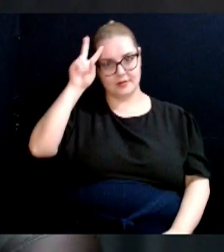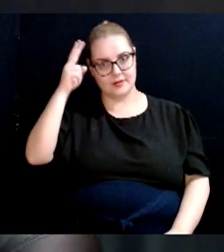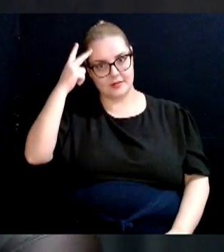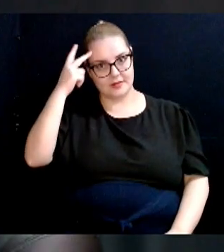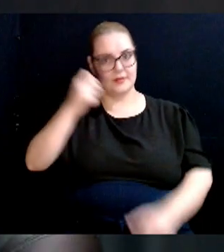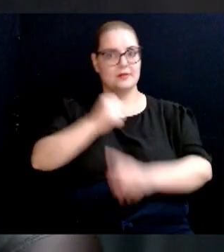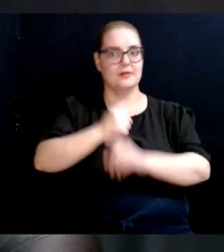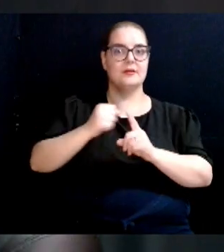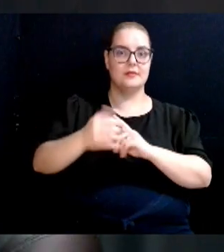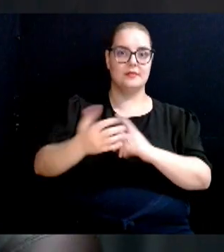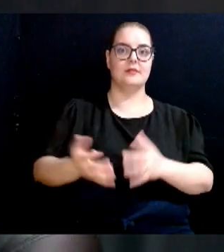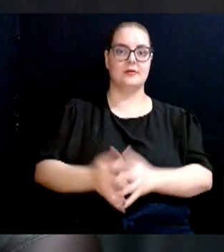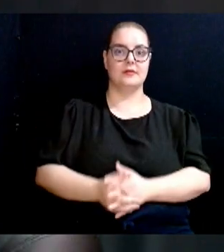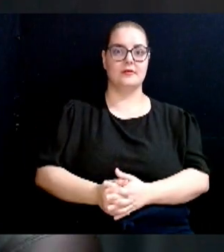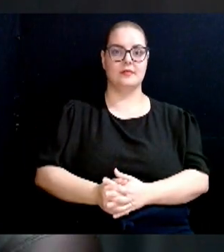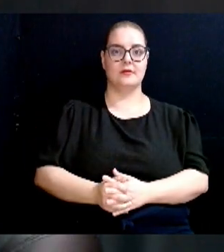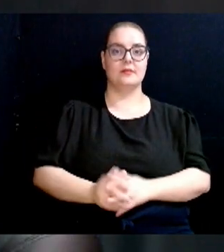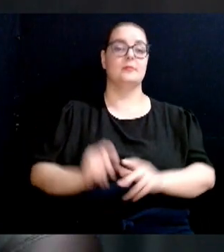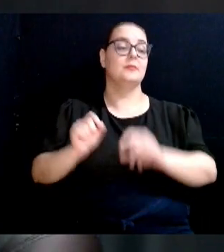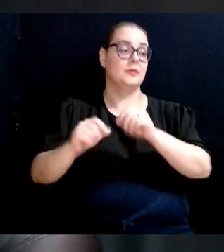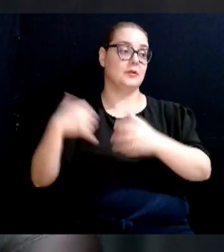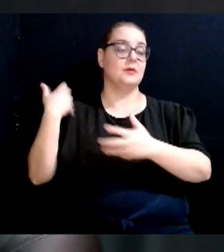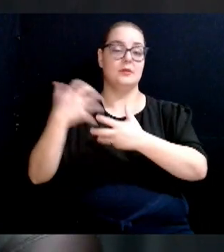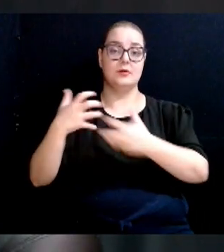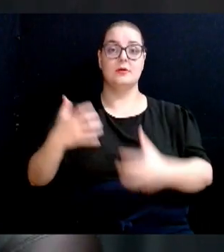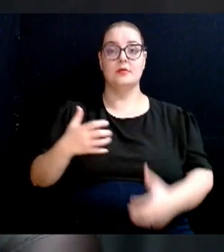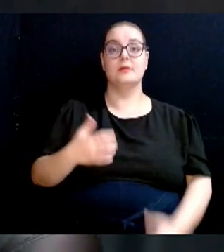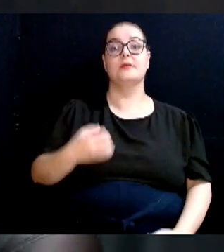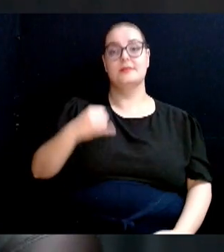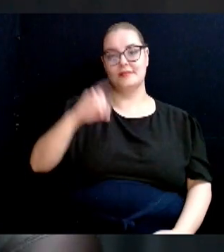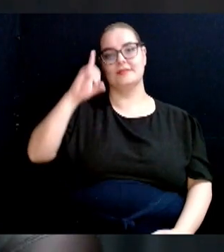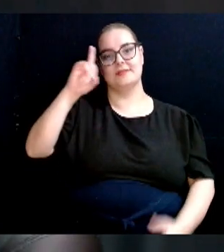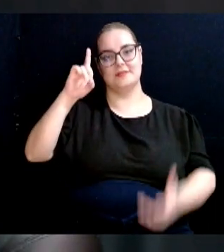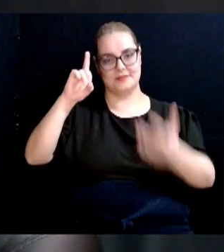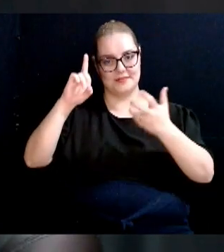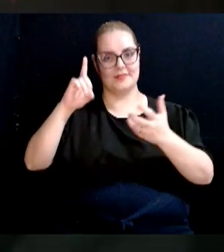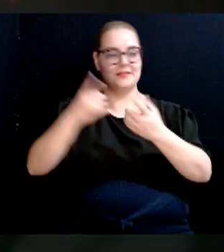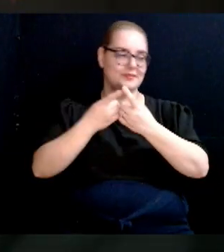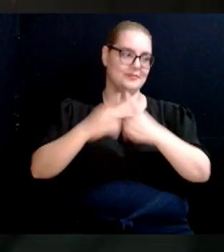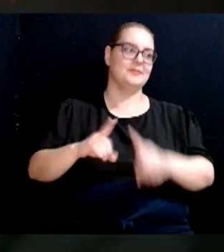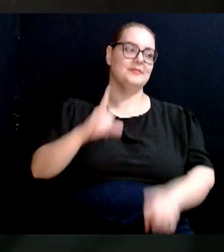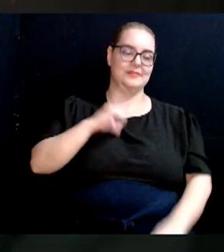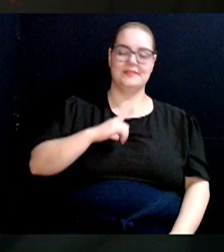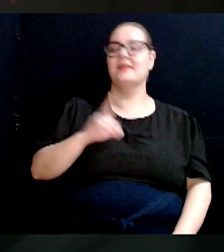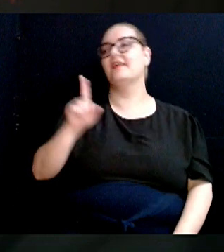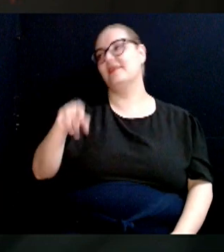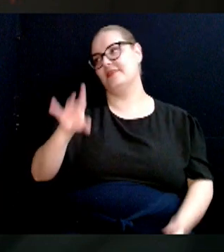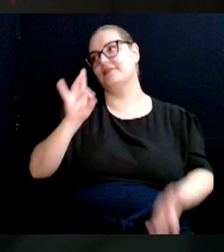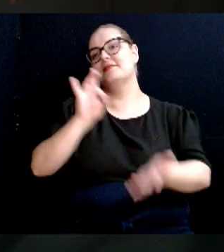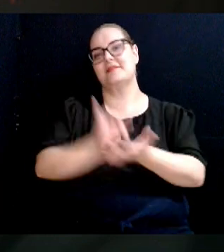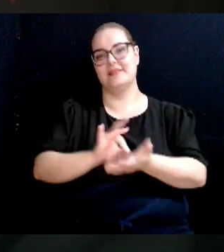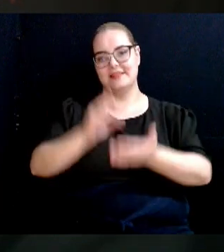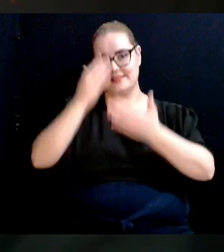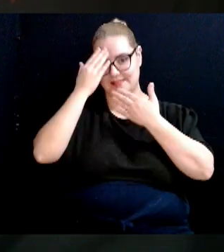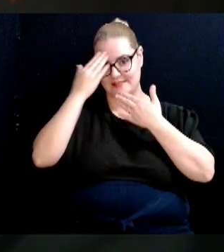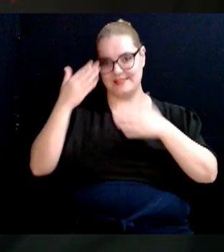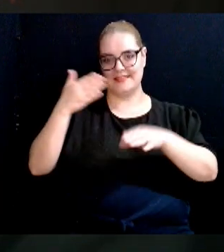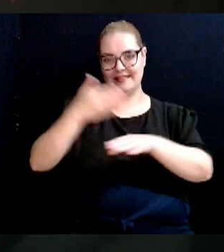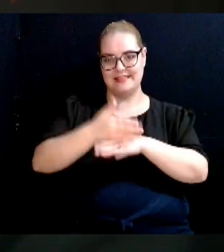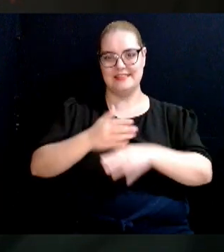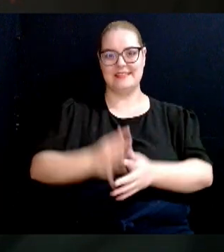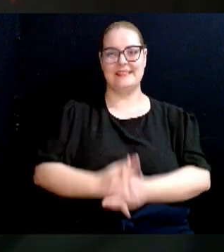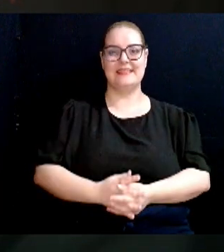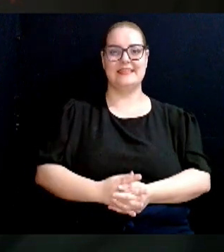que quem consiga envelhecer, se Deus quiser, envelheça com dignidade. É verdade. Agradecemos a sua participação mais uma vez, Obrigada.